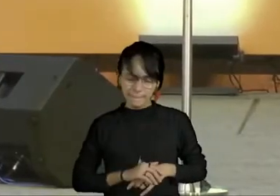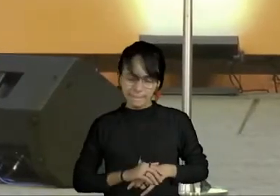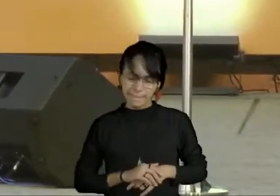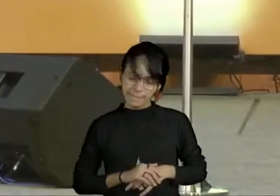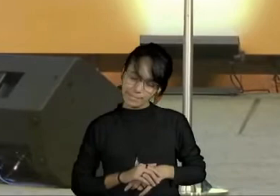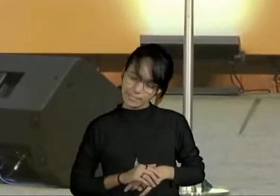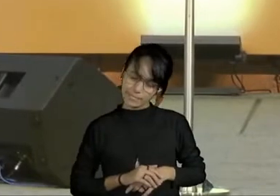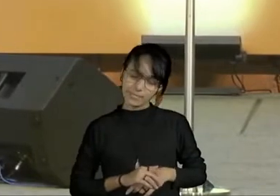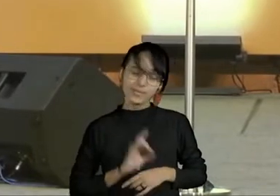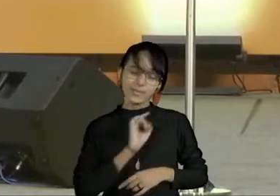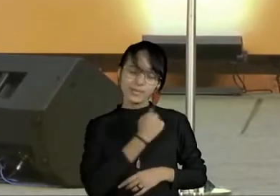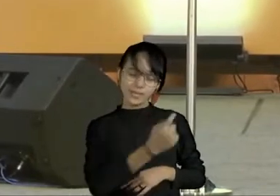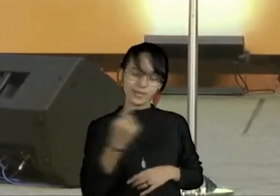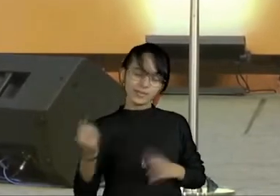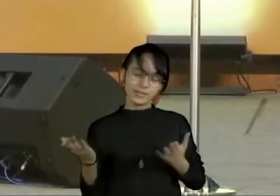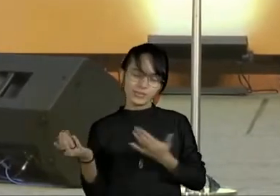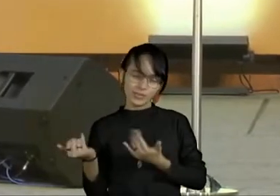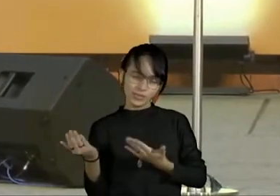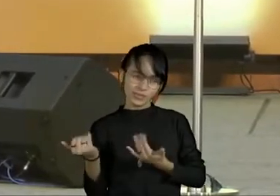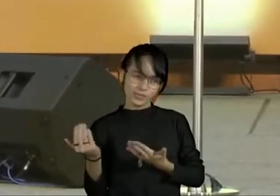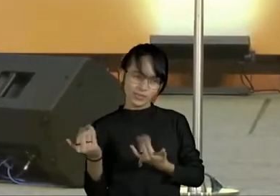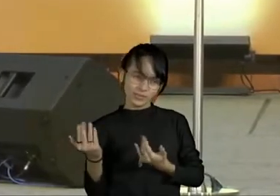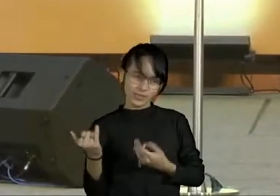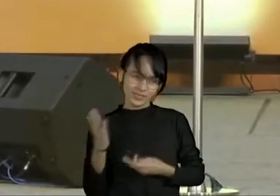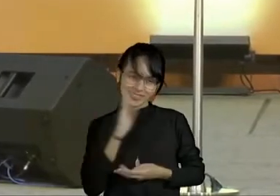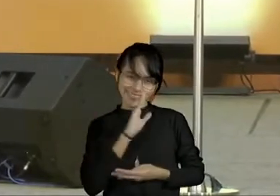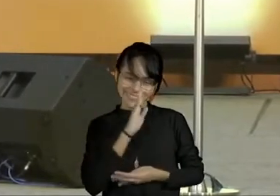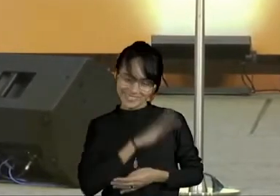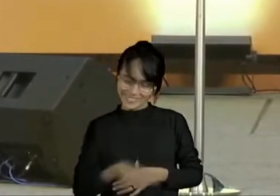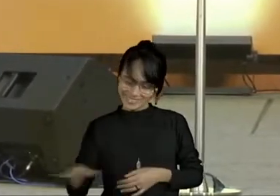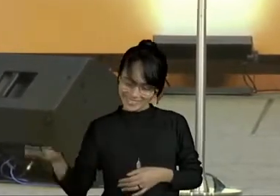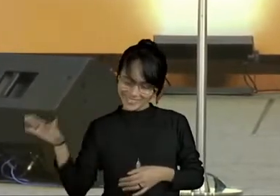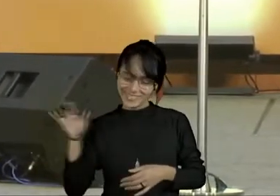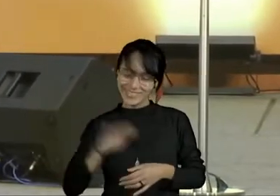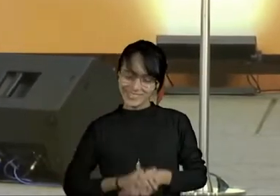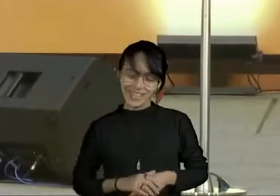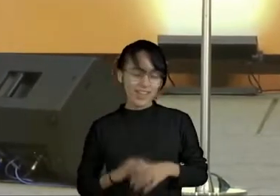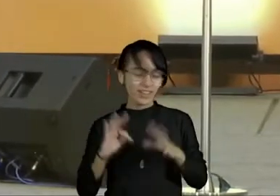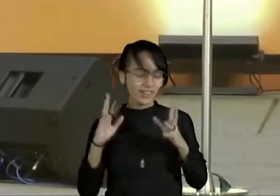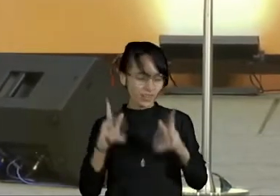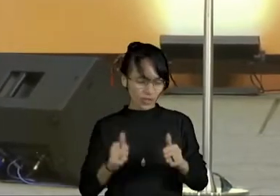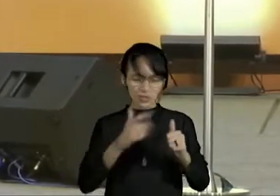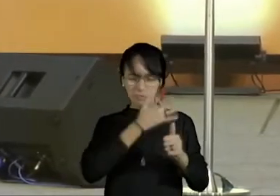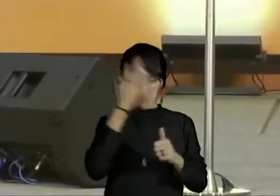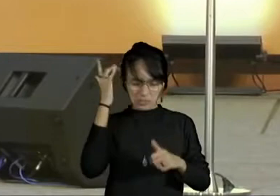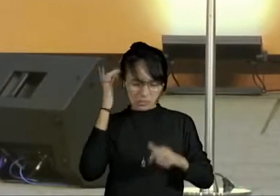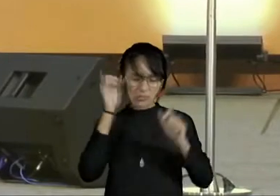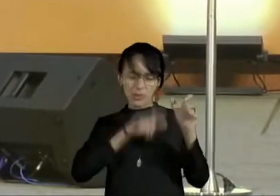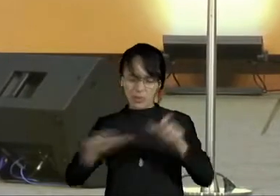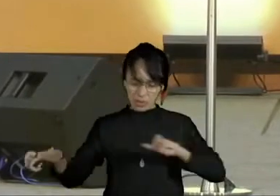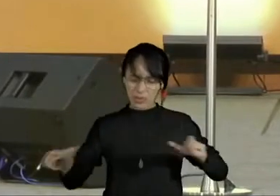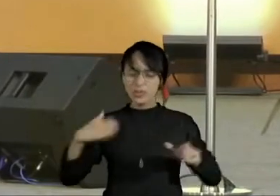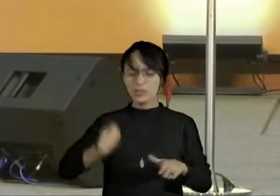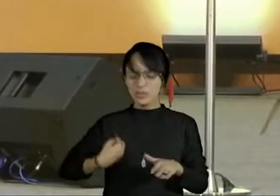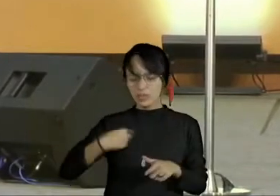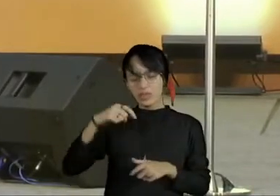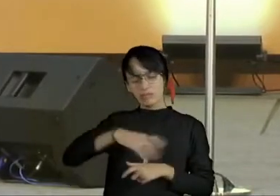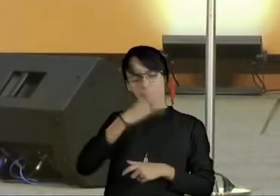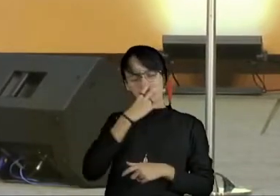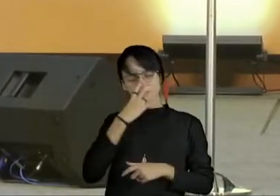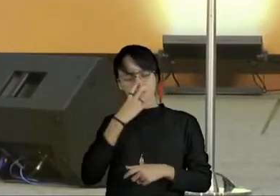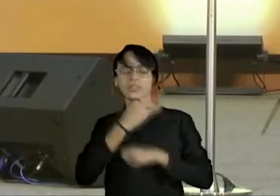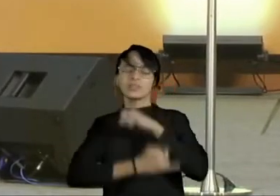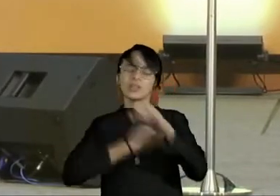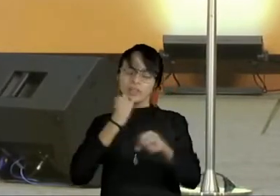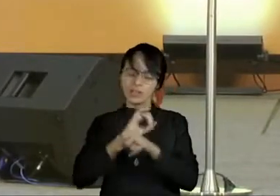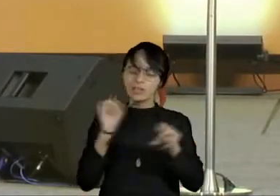cada jovem, a tricotomia de cada criança, a tricotomia de cada ancião, aqueles que estão acompanhando ao vivo